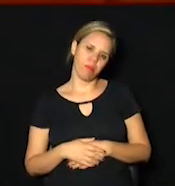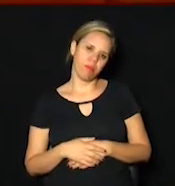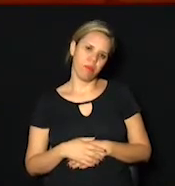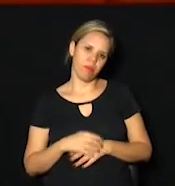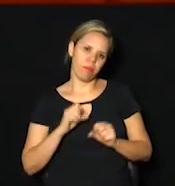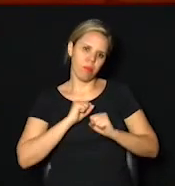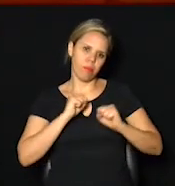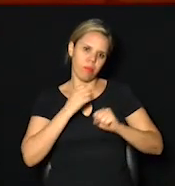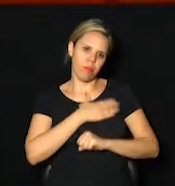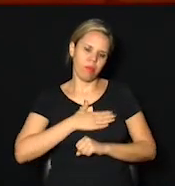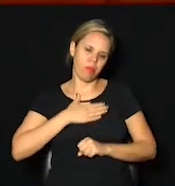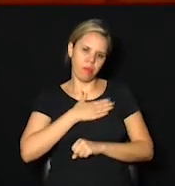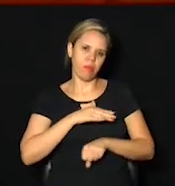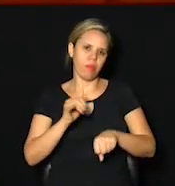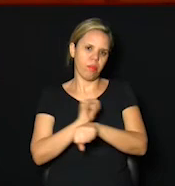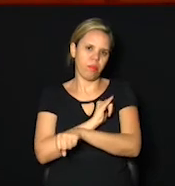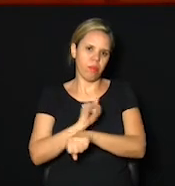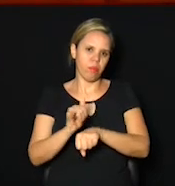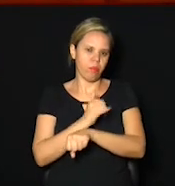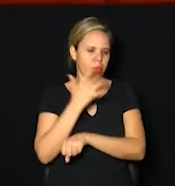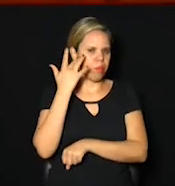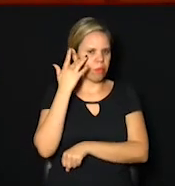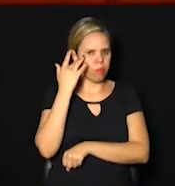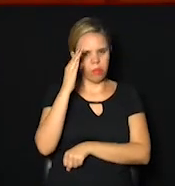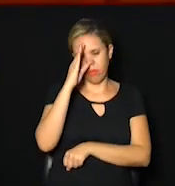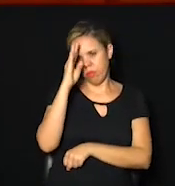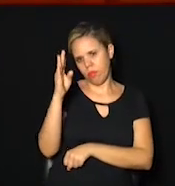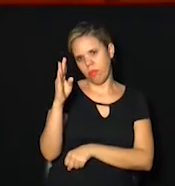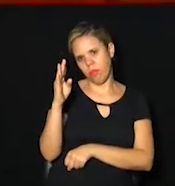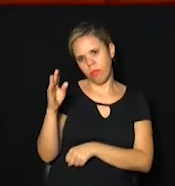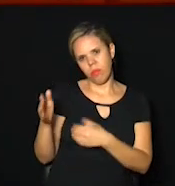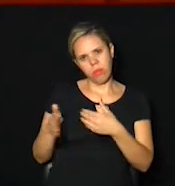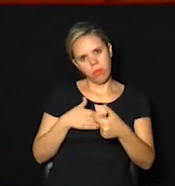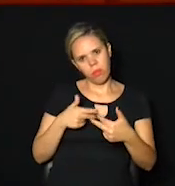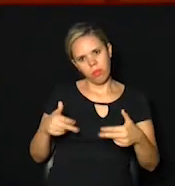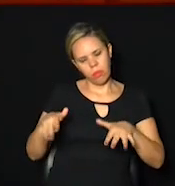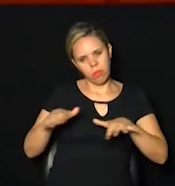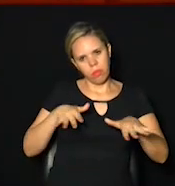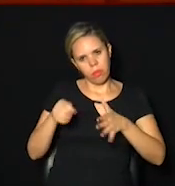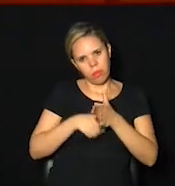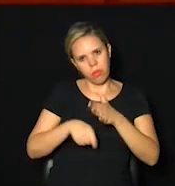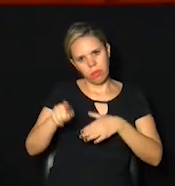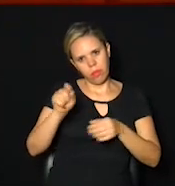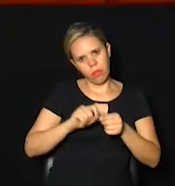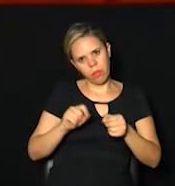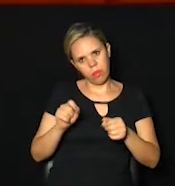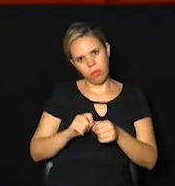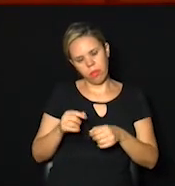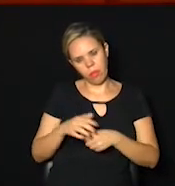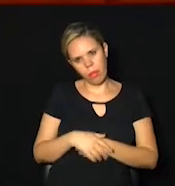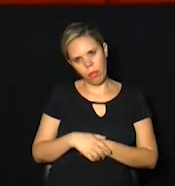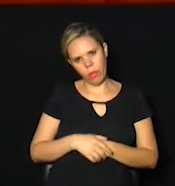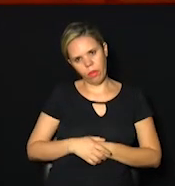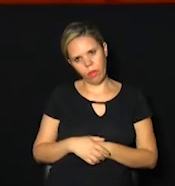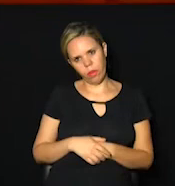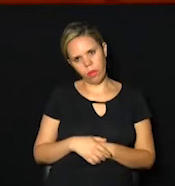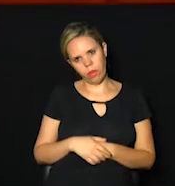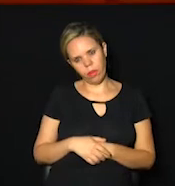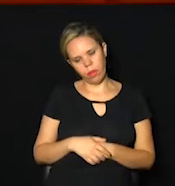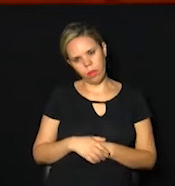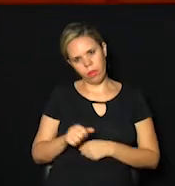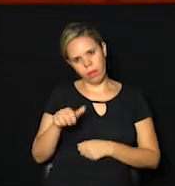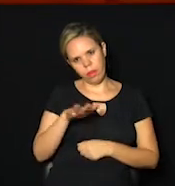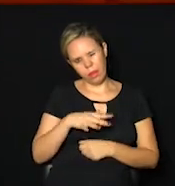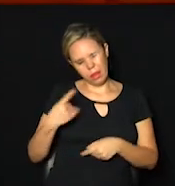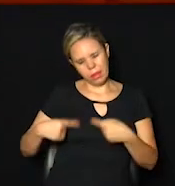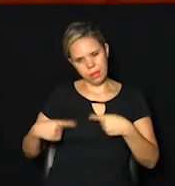apaixonado por estratégia, acho fundamental que qualquer que seja o movimento que você vai fazer no ambiente